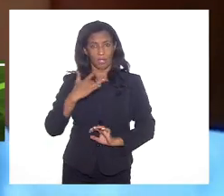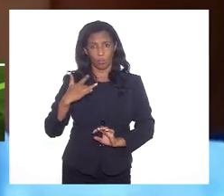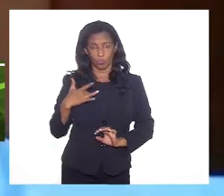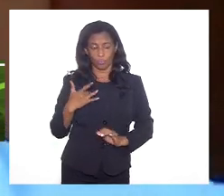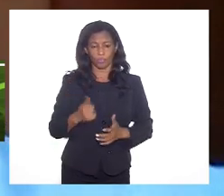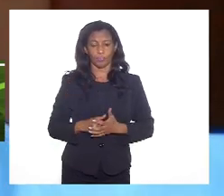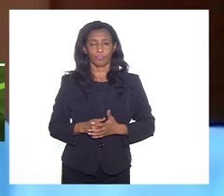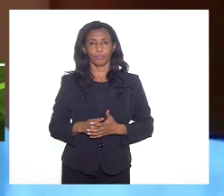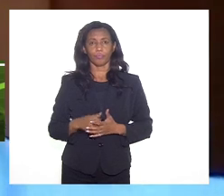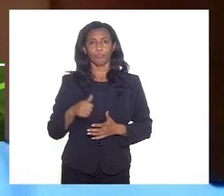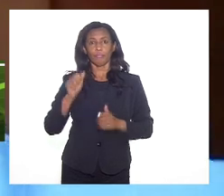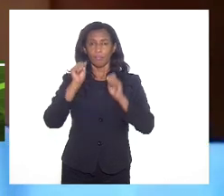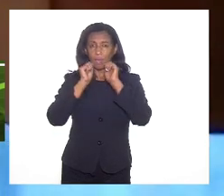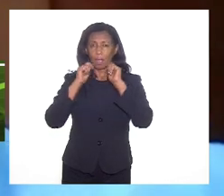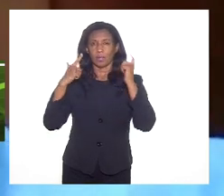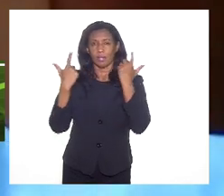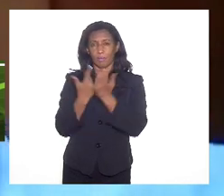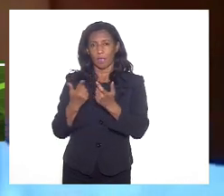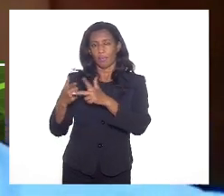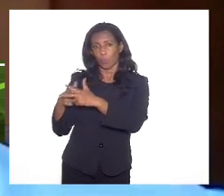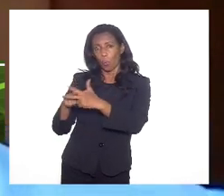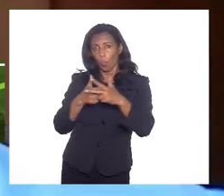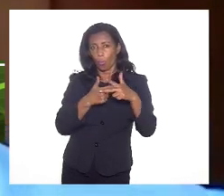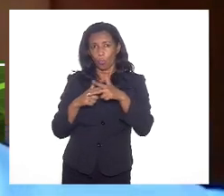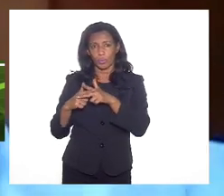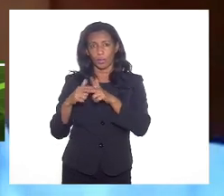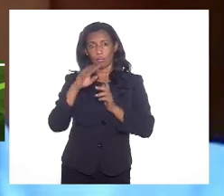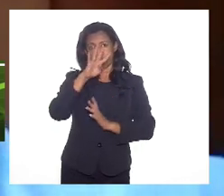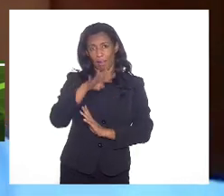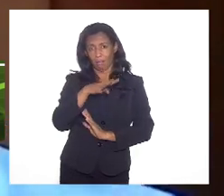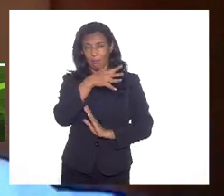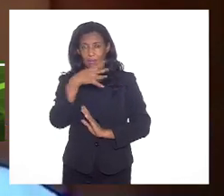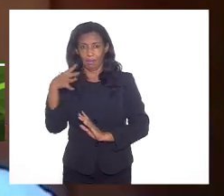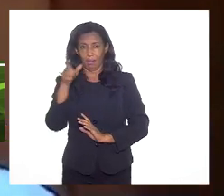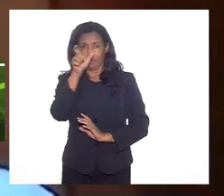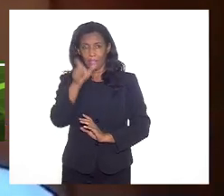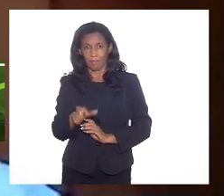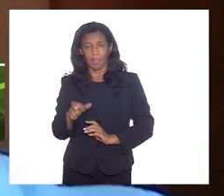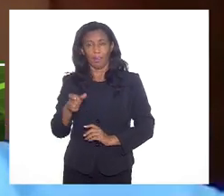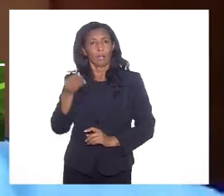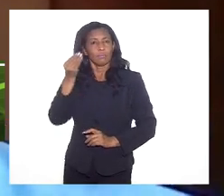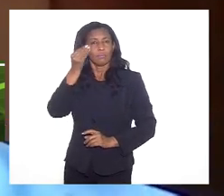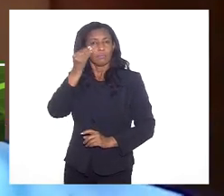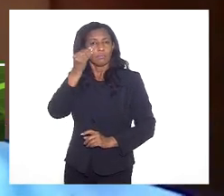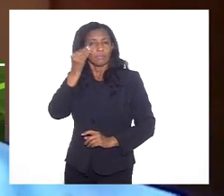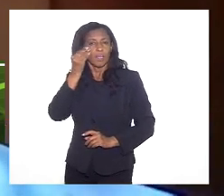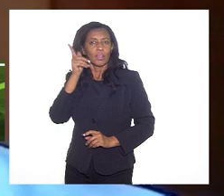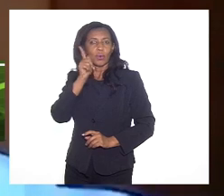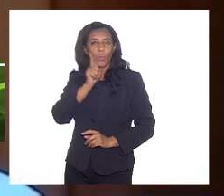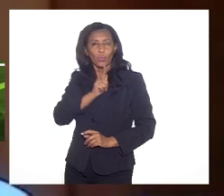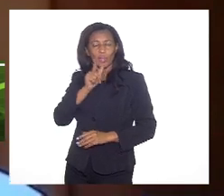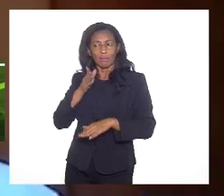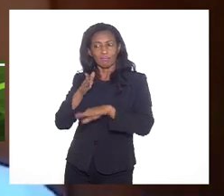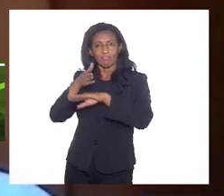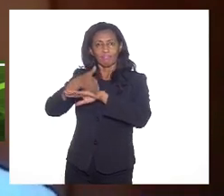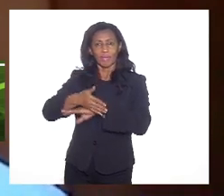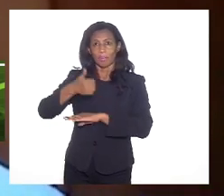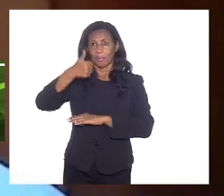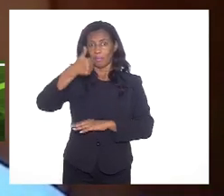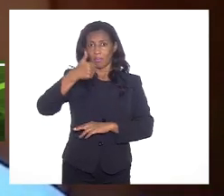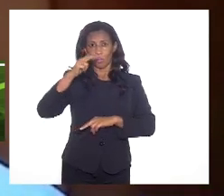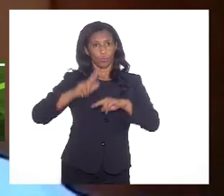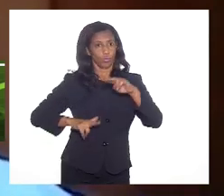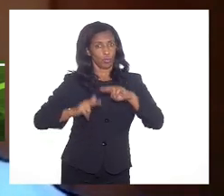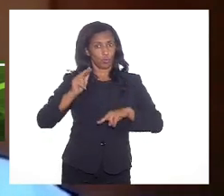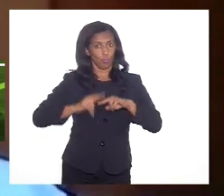um ajuste nos anexos, nas tabelas, né? A expectativa é que isso começasse a ser implementado a partir de 1º de junho deste